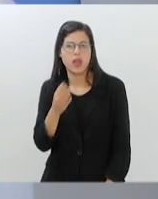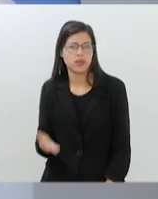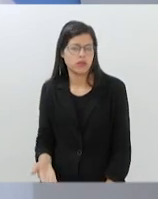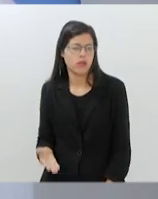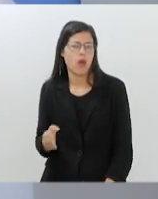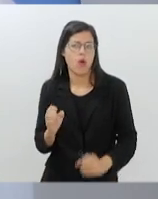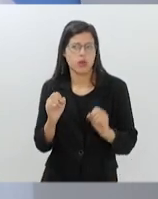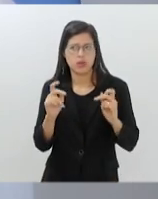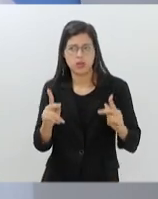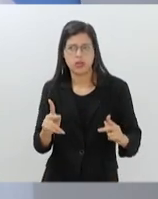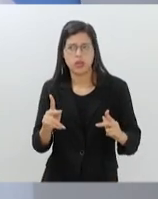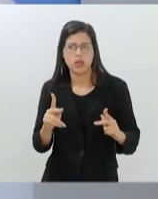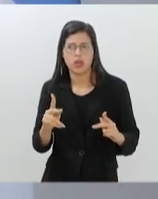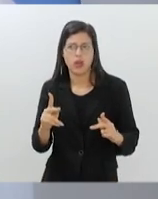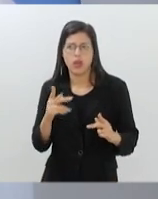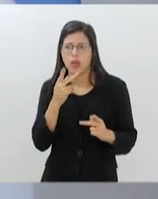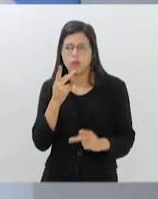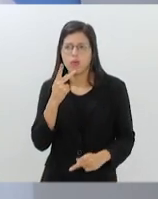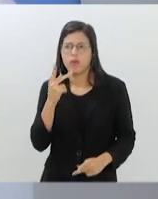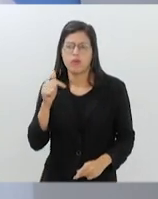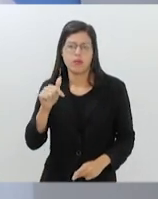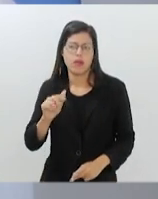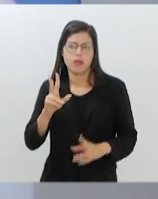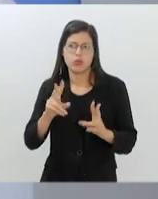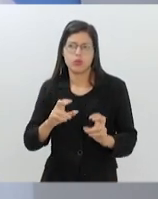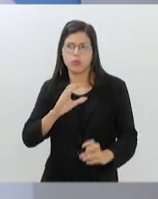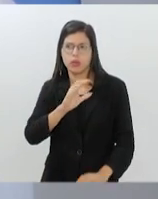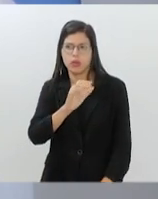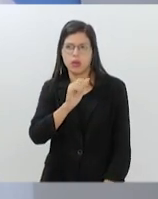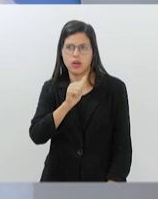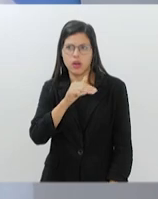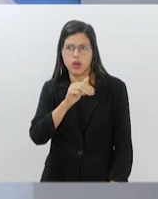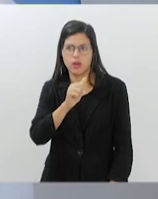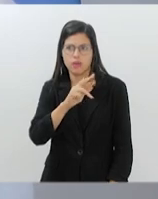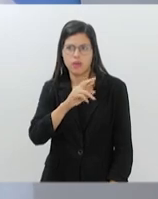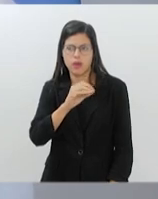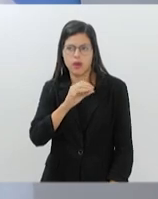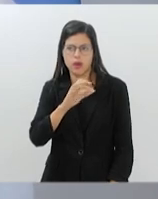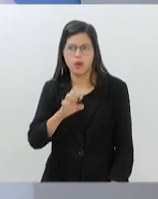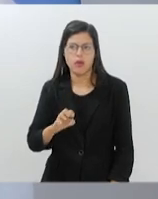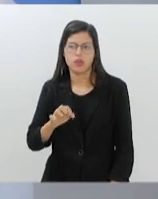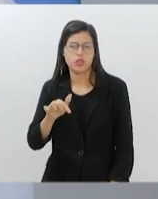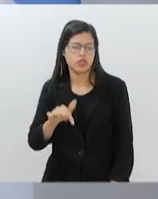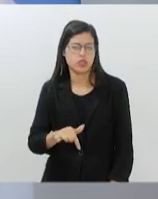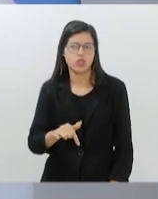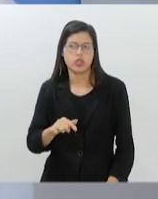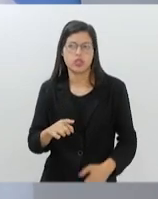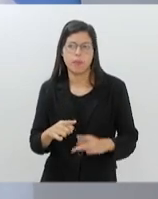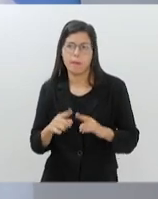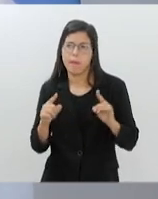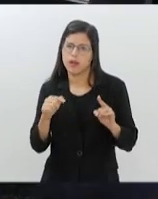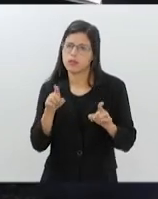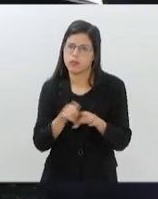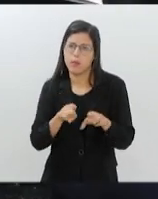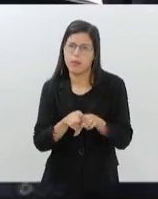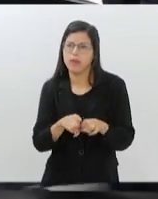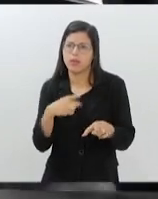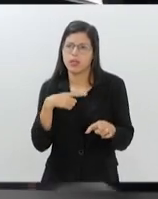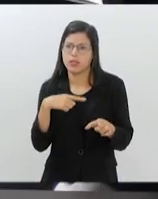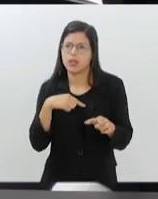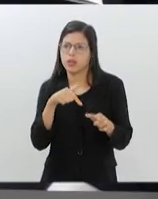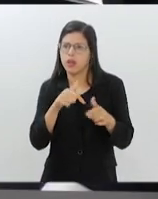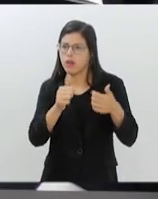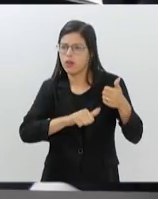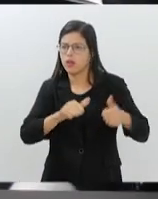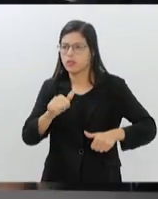não vou falar sobre o camarote da cedai mais é direito seu mas isso também vai ser considerado na nossa formatação de relatório eu não tenho